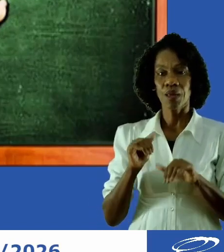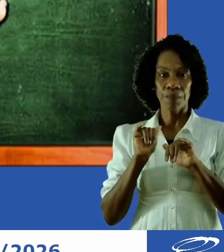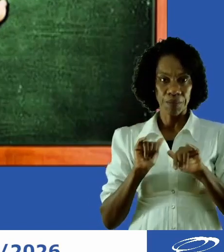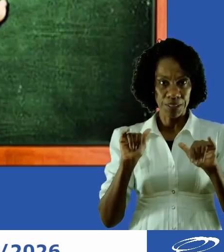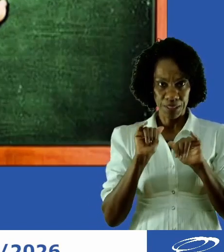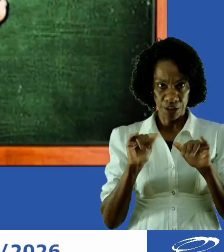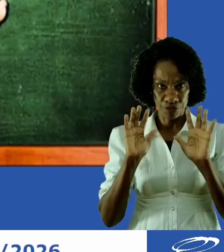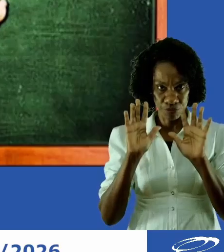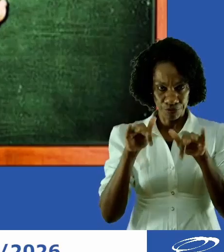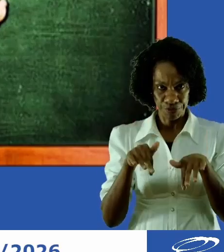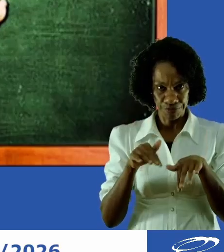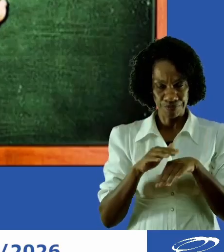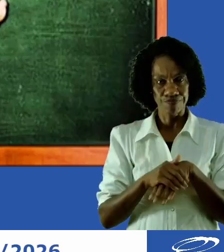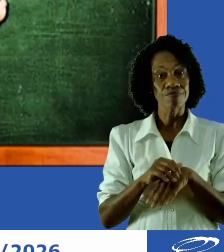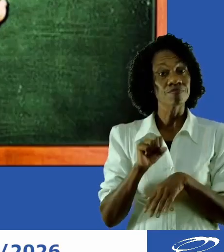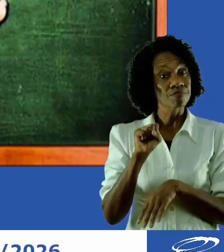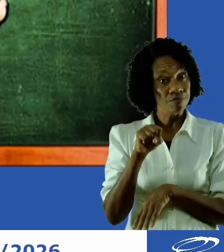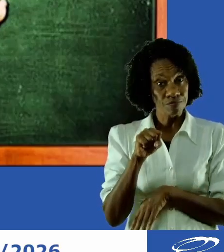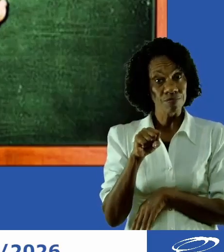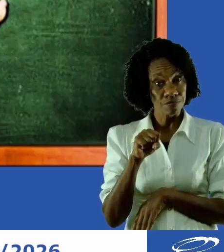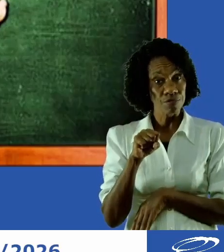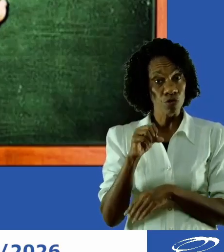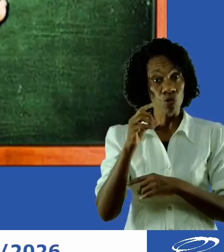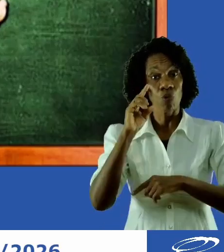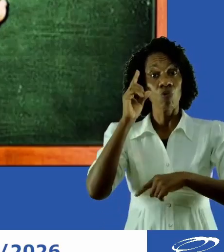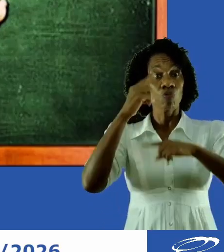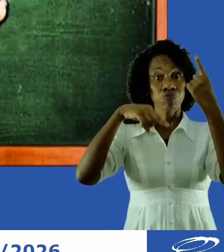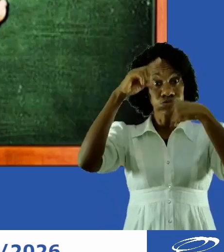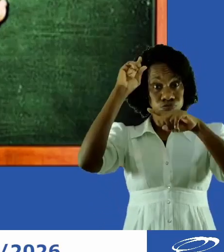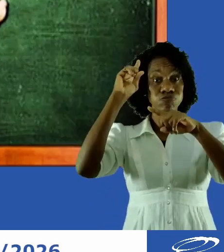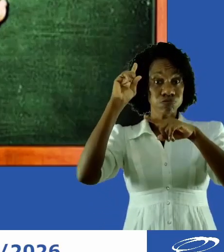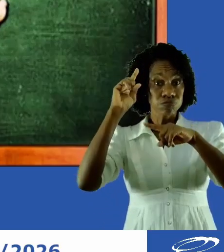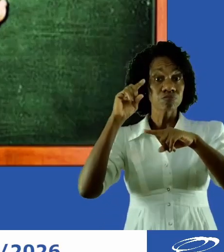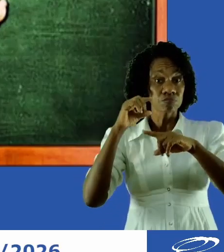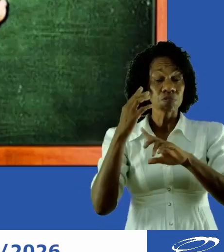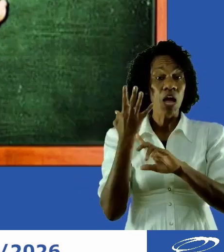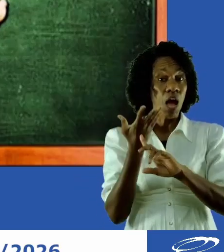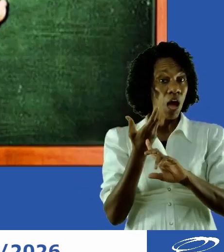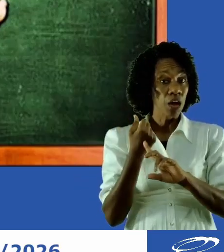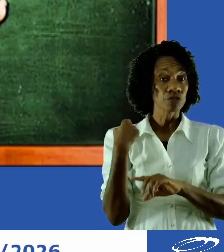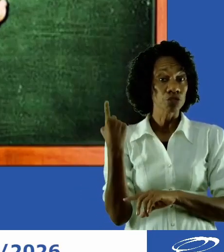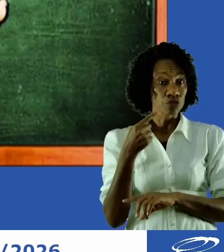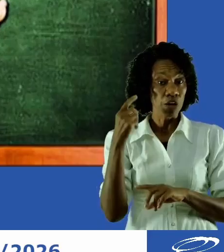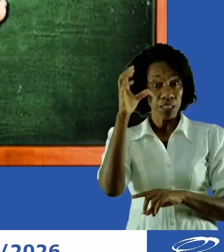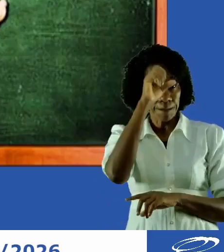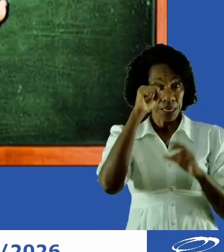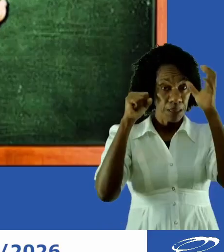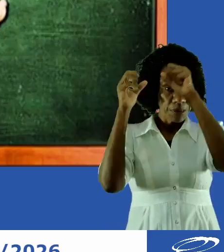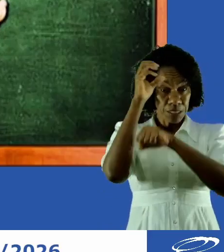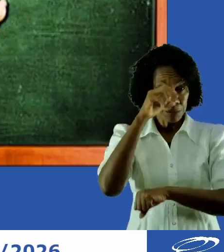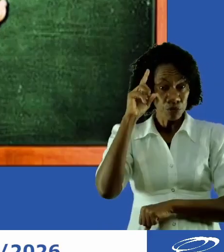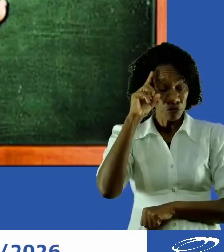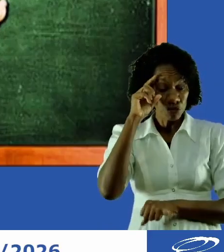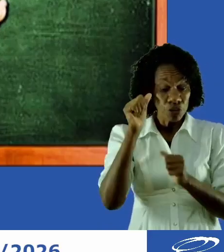finais. Sim, nós estamos progredindo. Isso é uma arte que a gente vai aprendendo todo dia. No meu olhar, trabalhar em